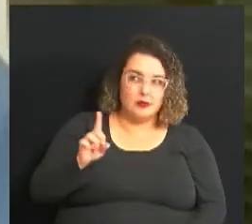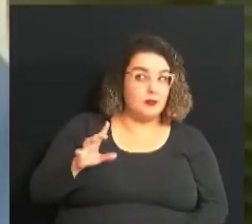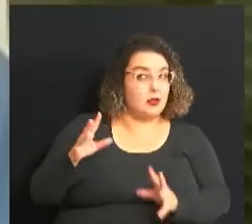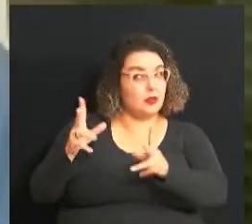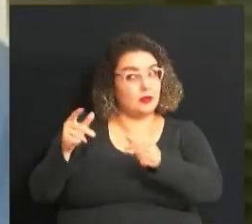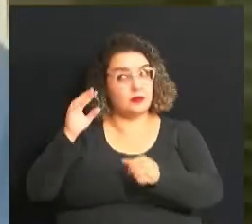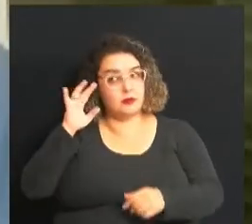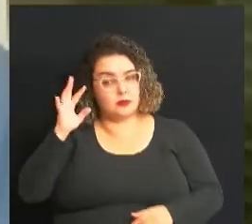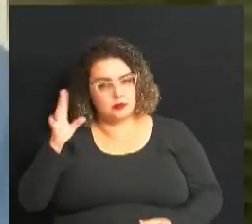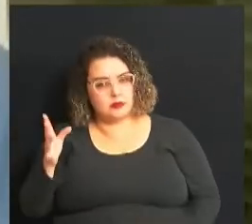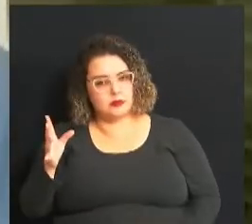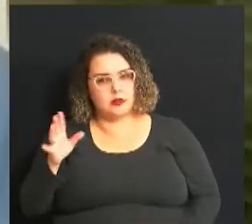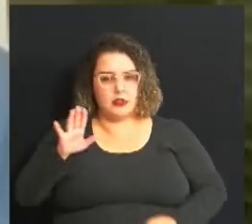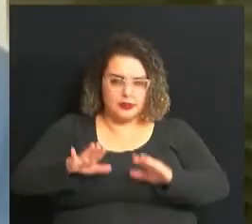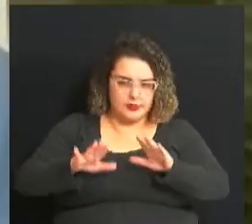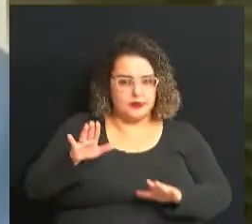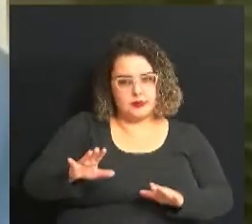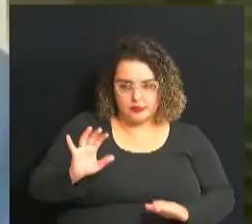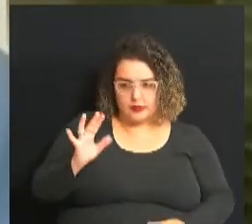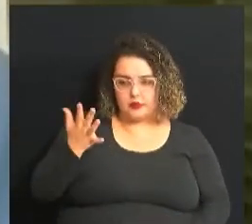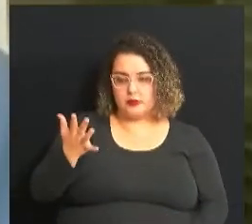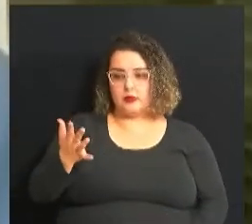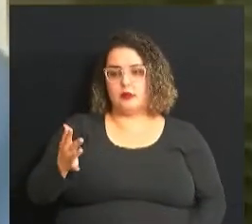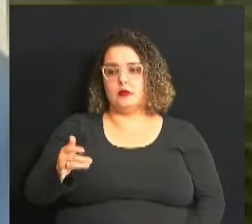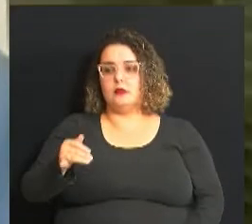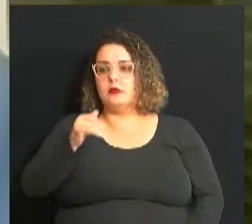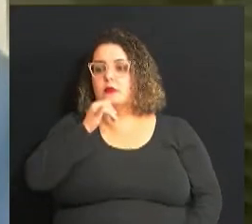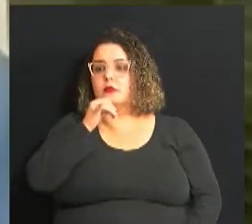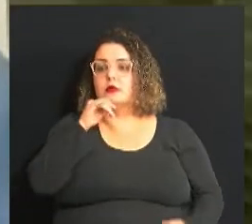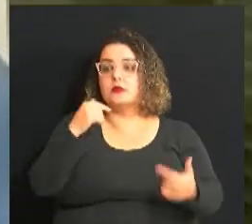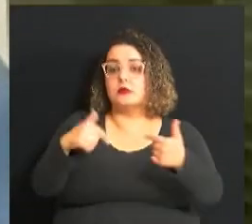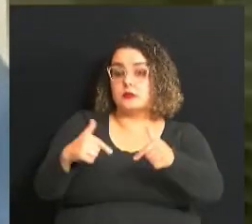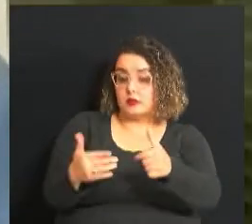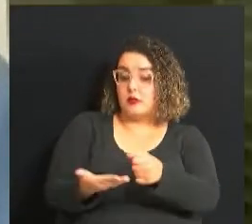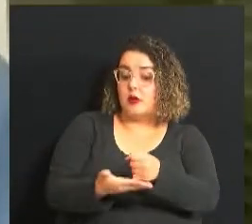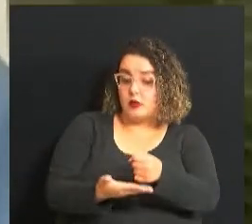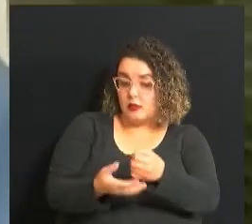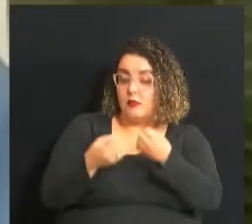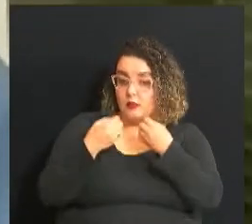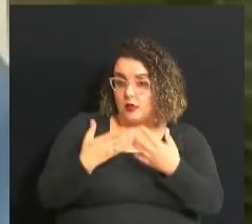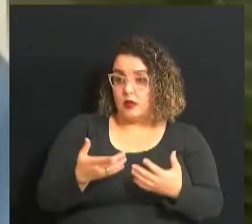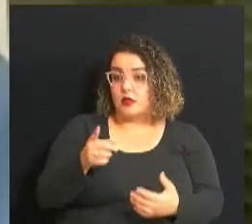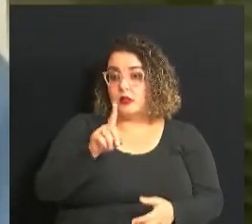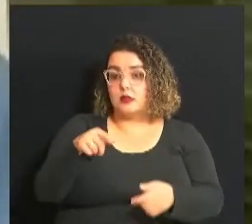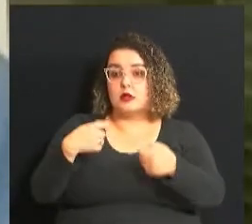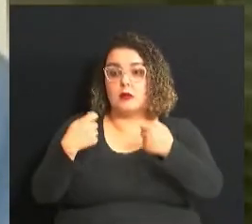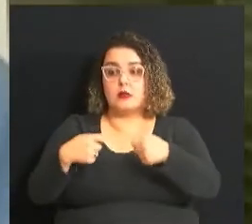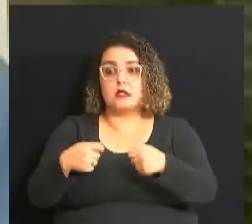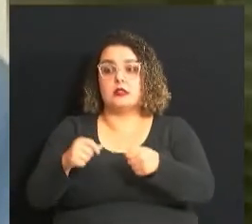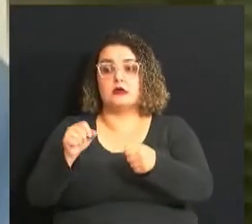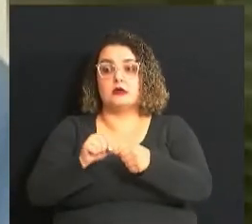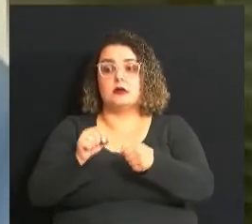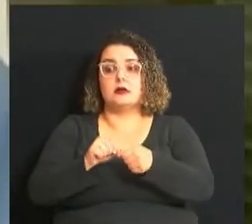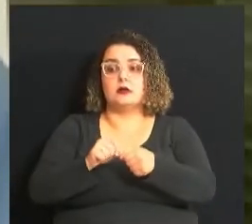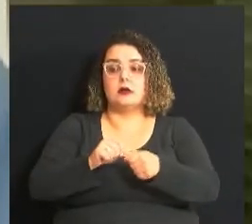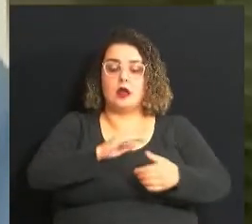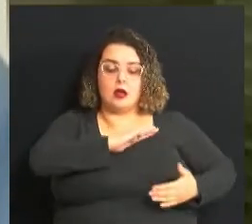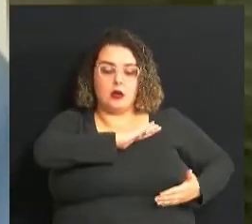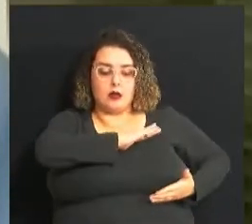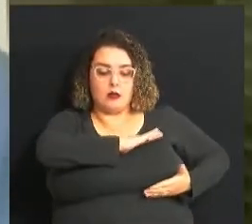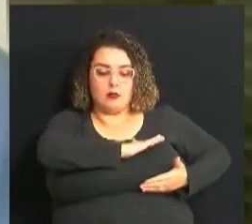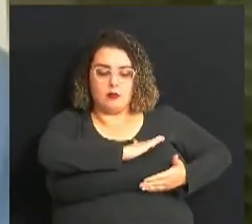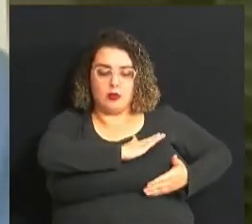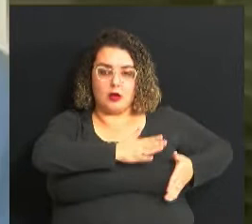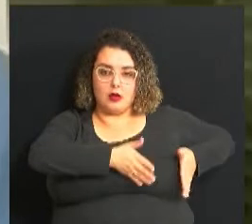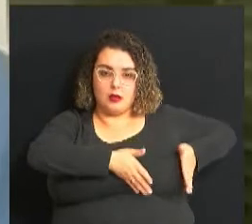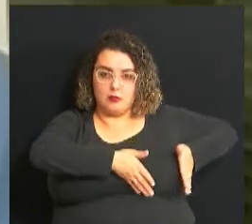hipotéticas. Vamos dizer que apareçam trabalhos bem embasados que não precise mais fazer mamografia para a mulher,